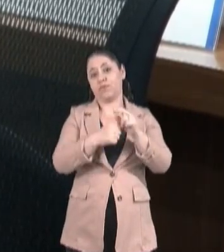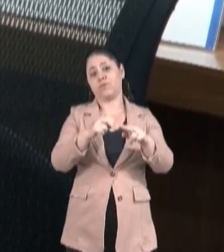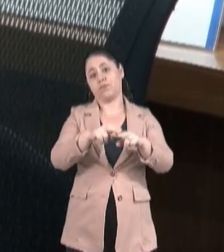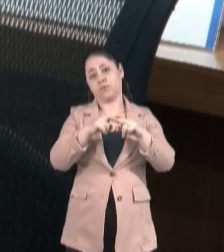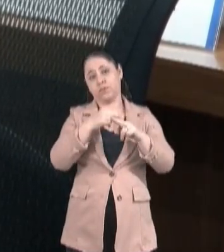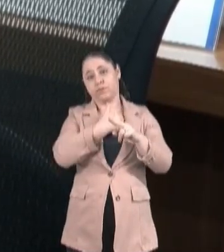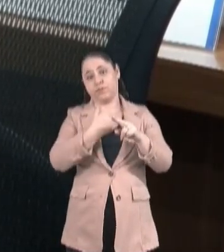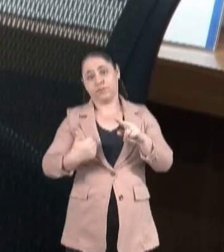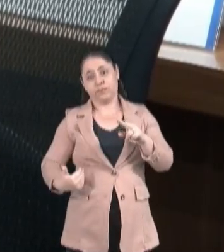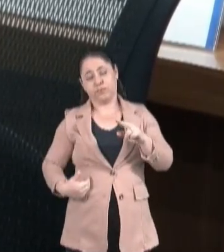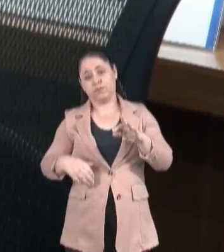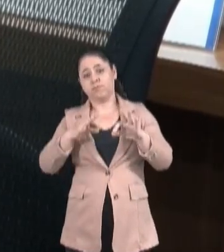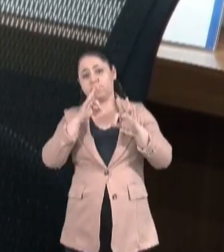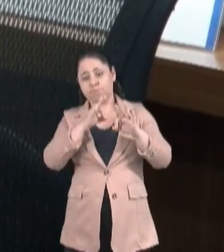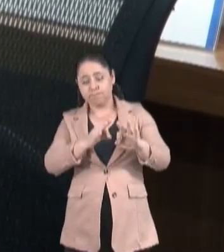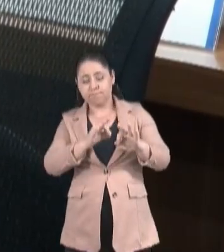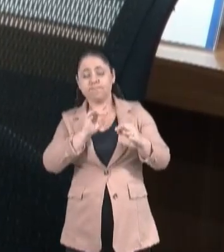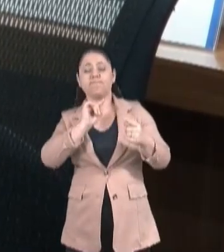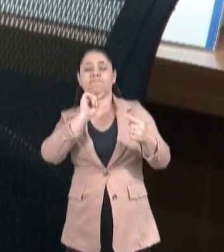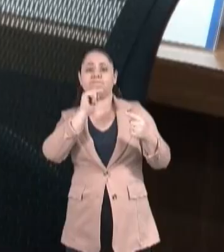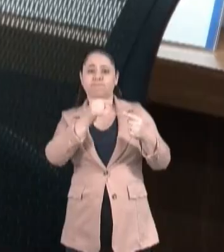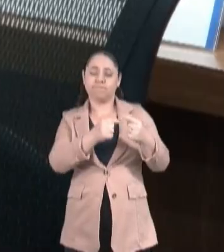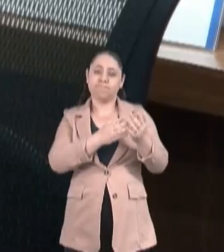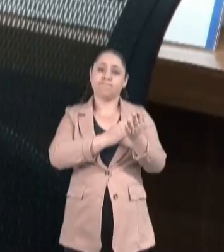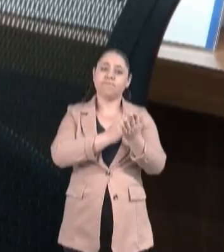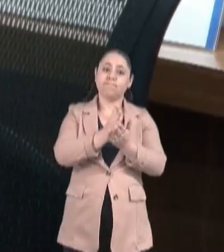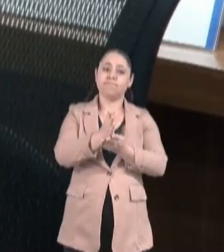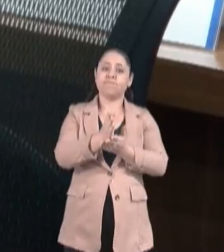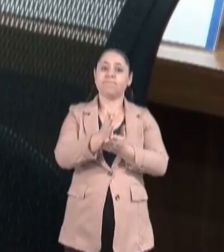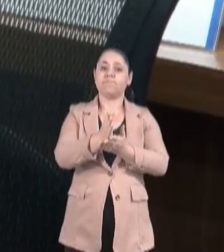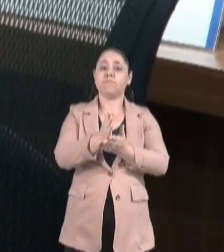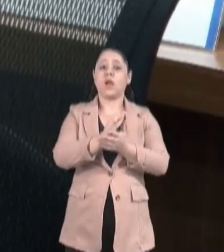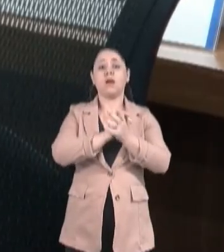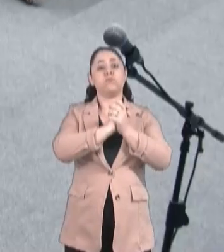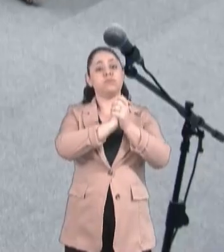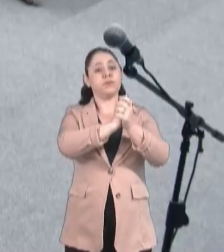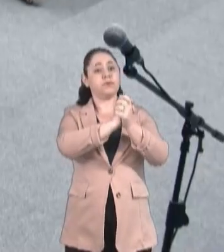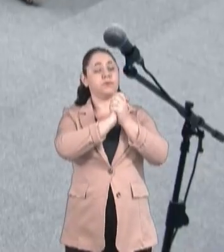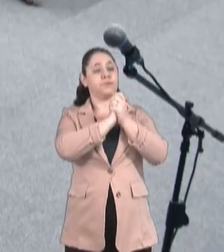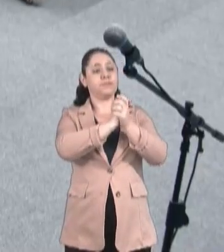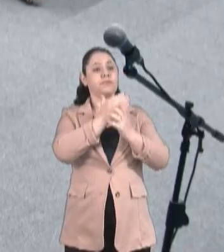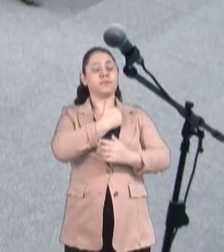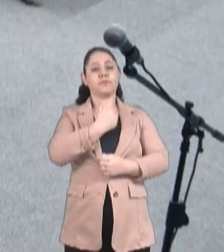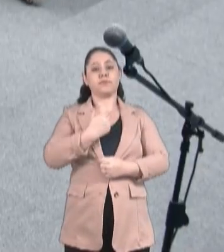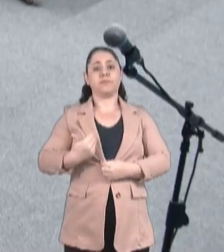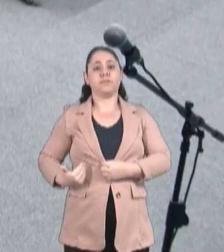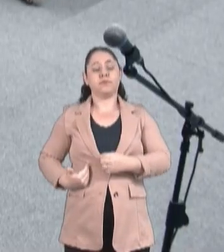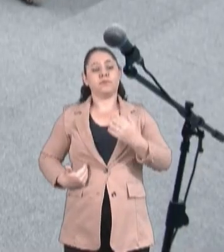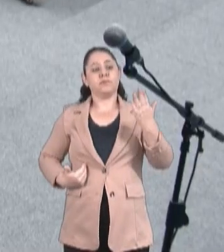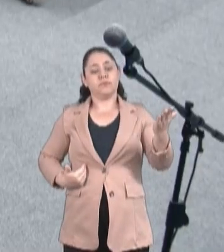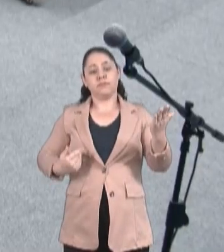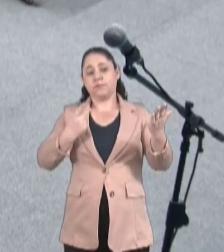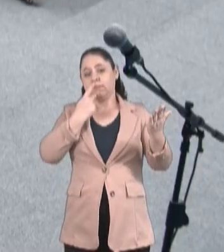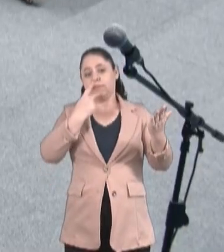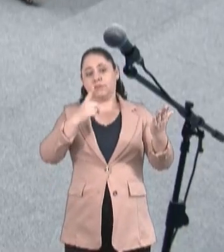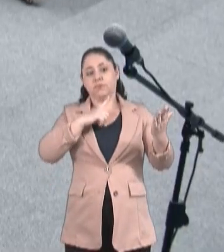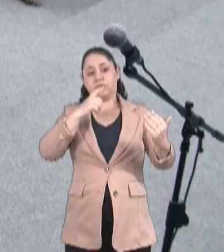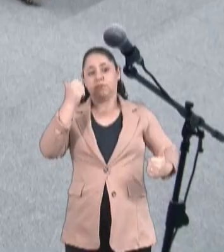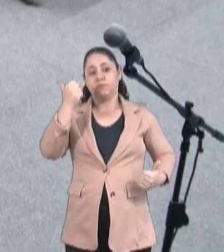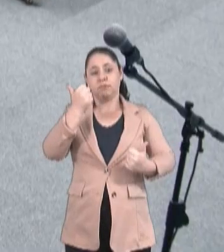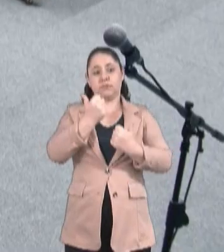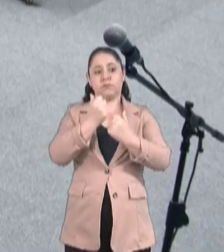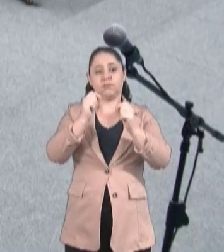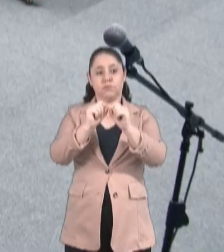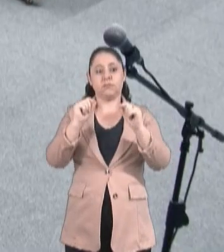Então, governador acerta, governador vai na linha correta. Quero parabenizar o governador e dizer que ele tem o